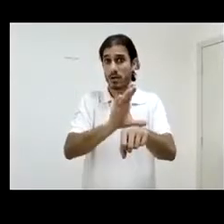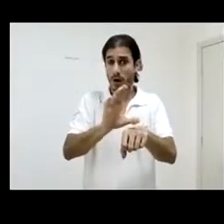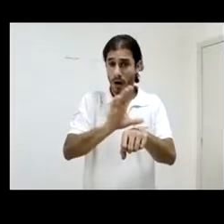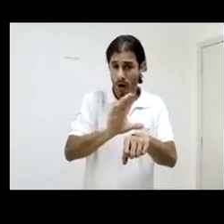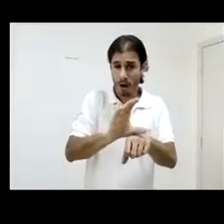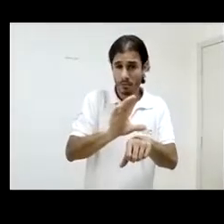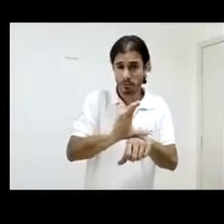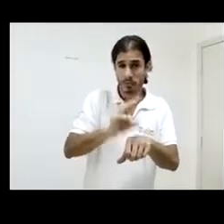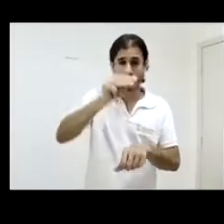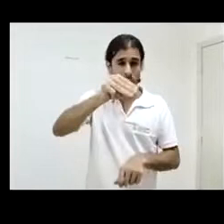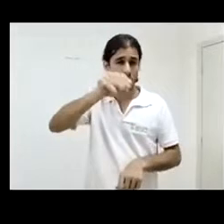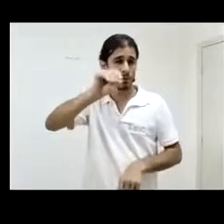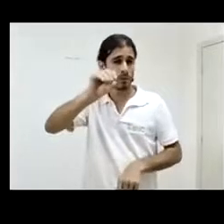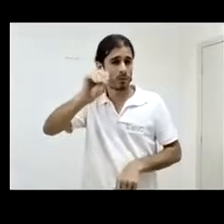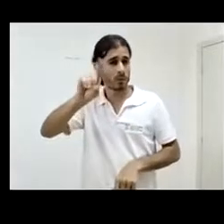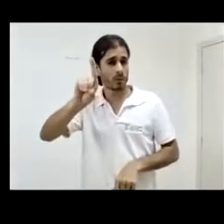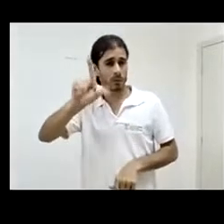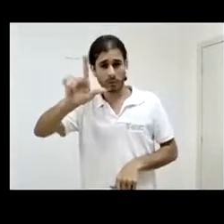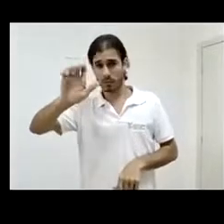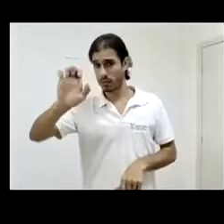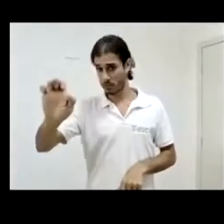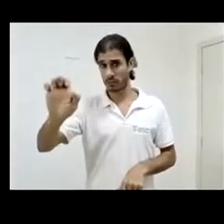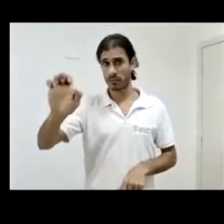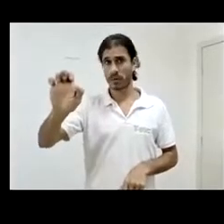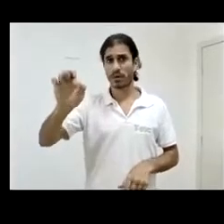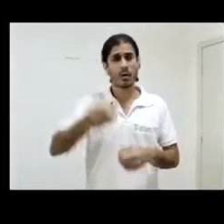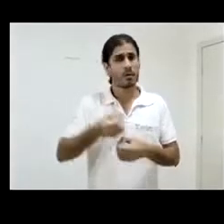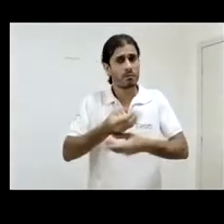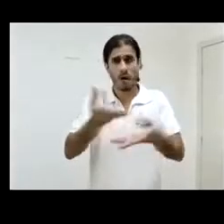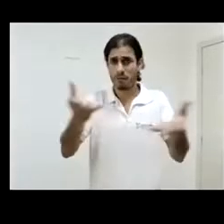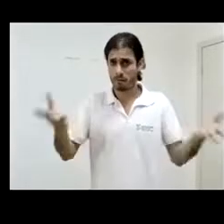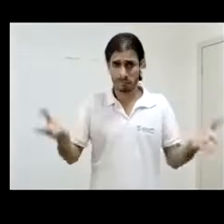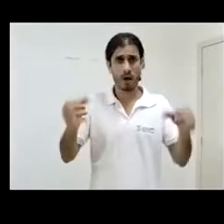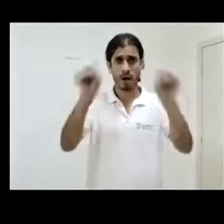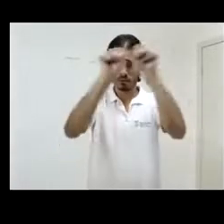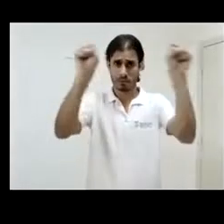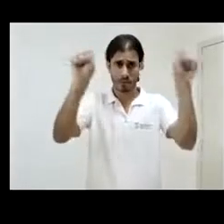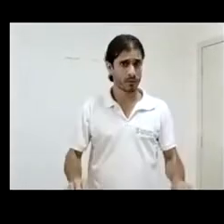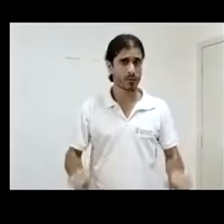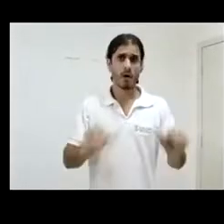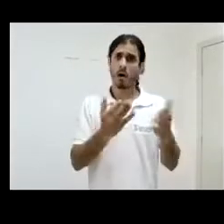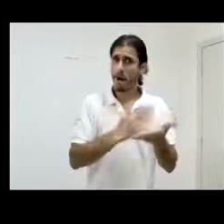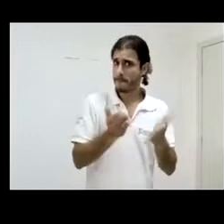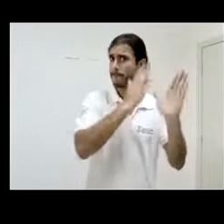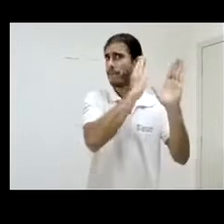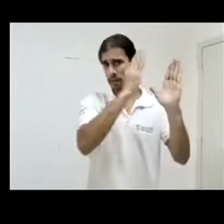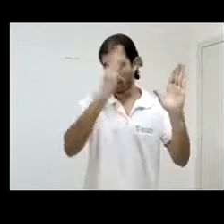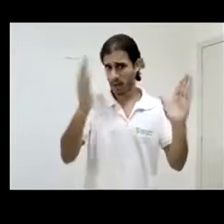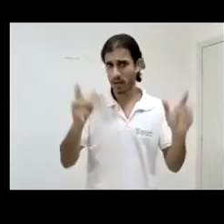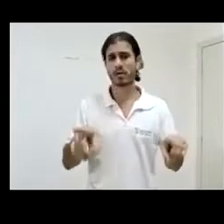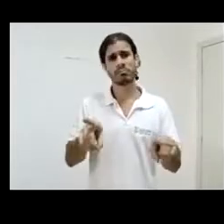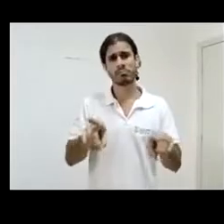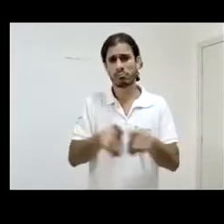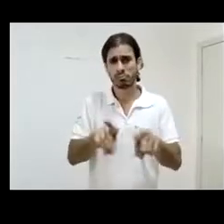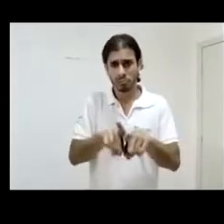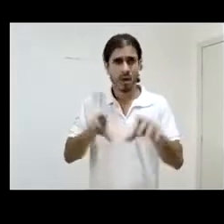aos servidores, aos bibliotecários, e vai ter realização de fóruns também com o objetivo de